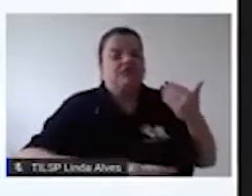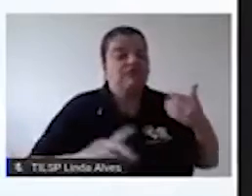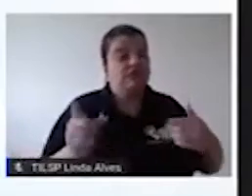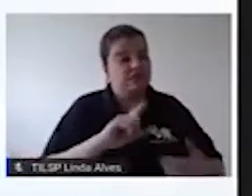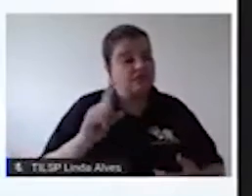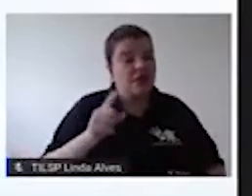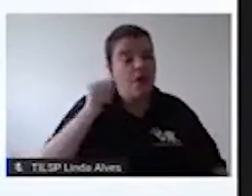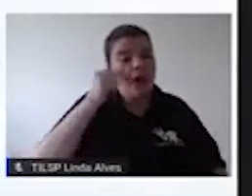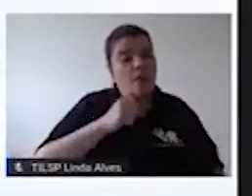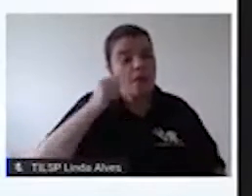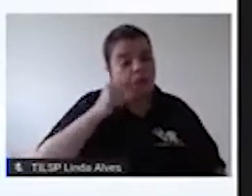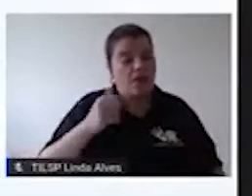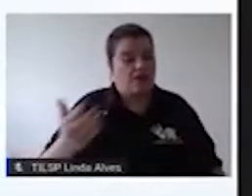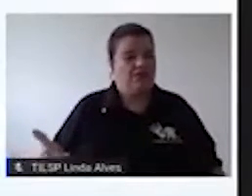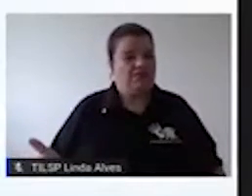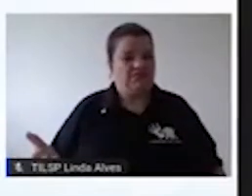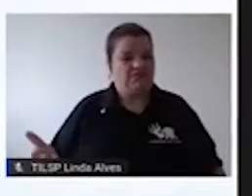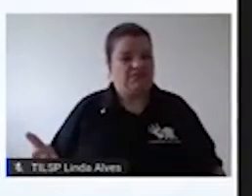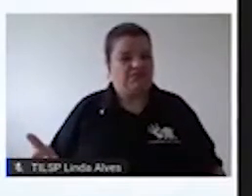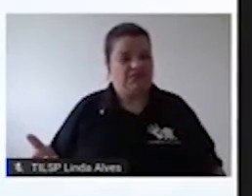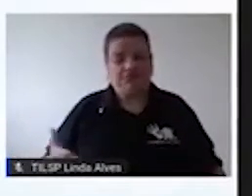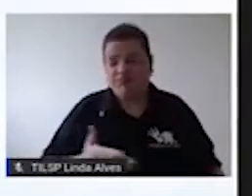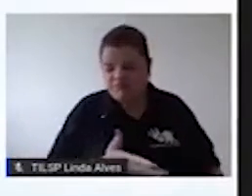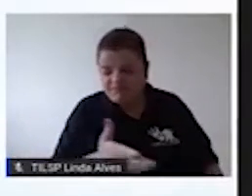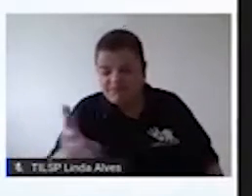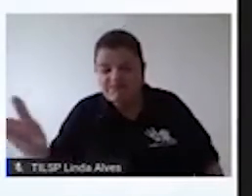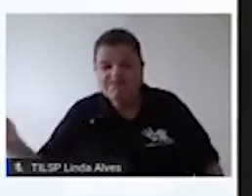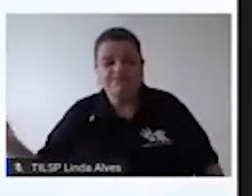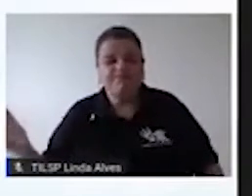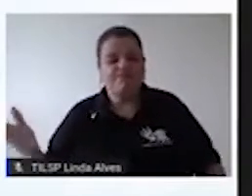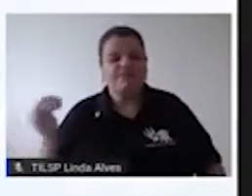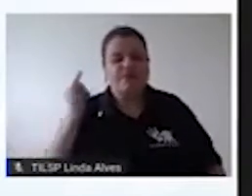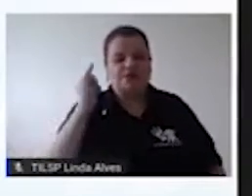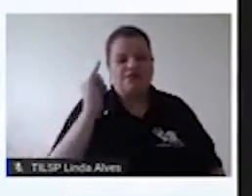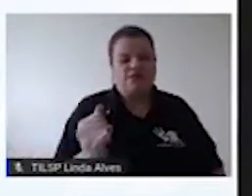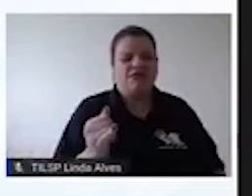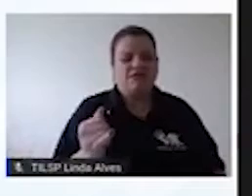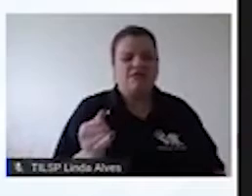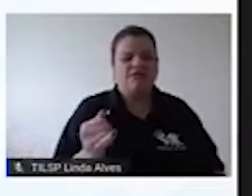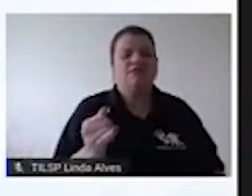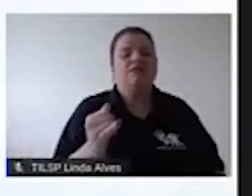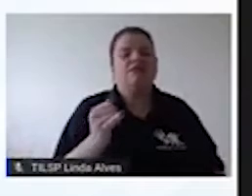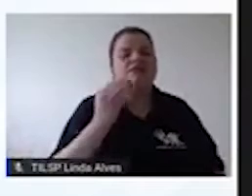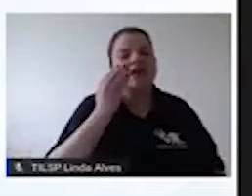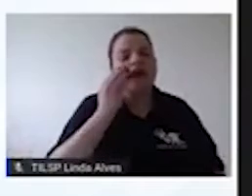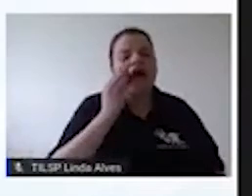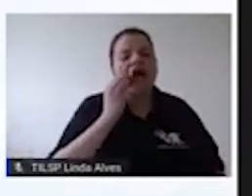dessas mulheres, e isso, como eu estava falando, é uma